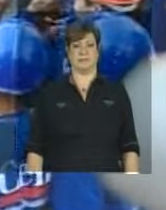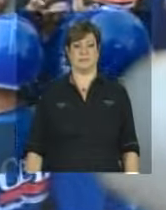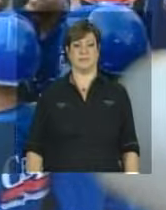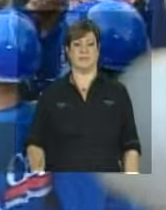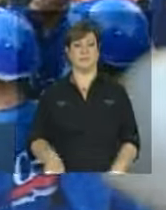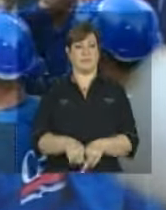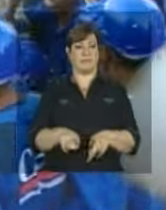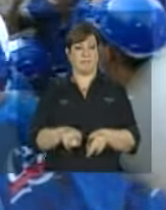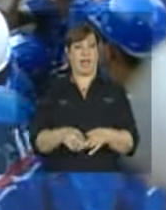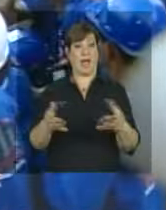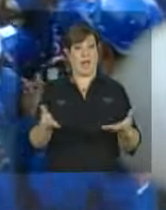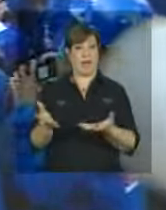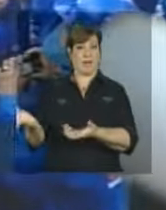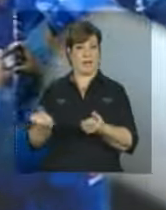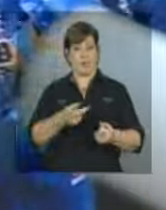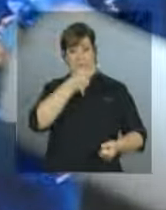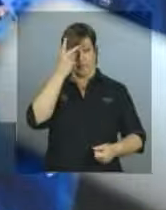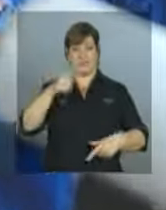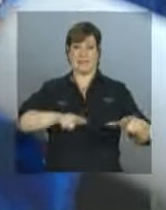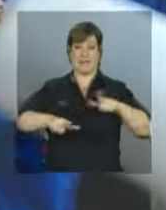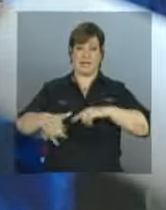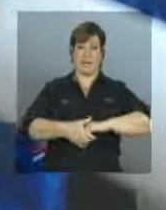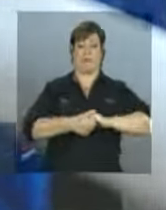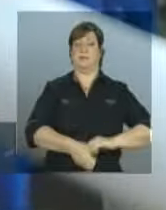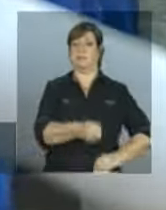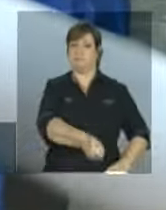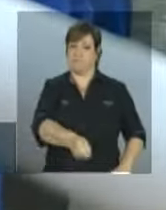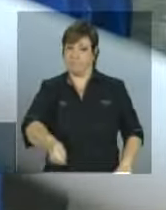sendo recebida agora por operários da obra,